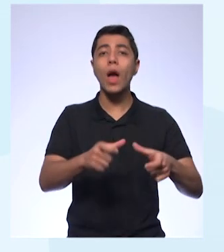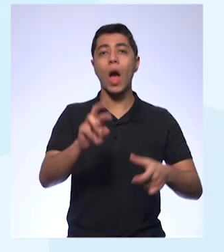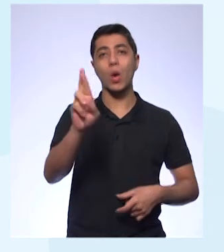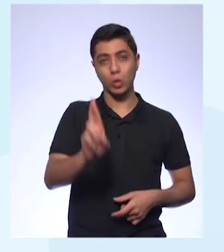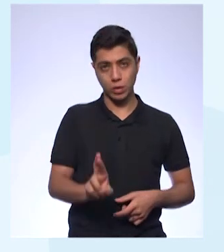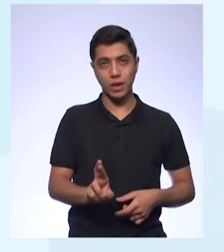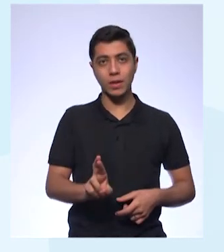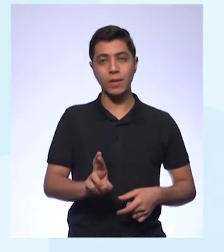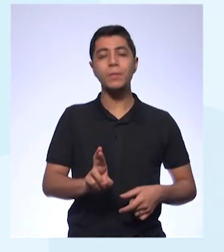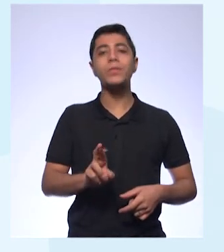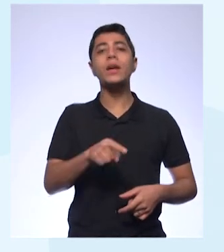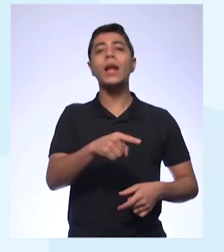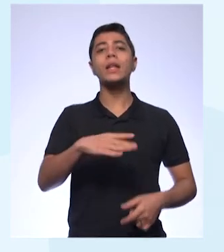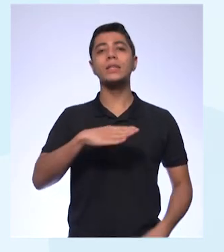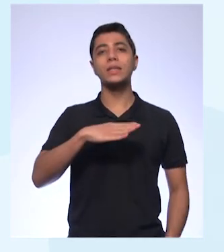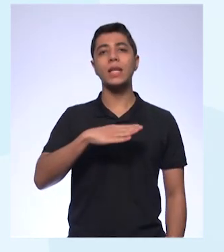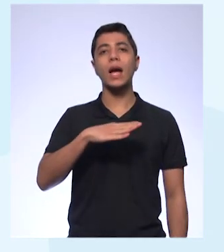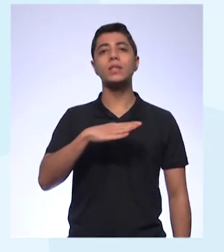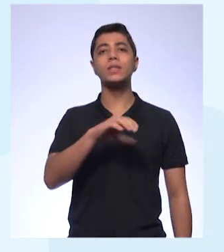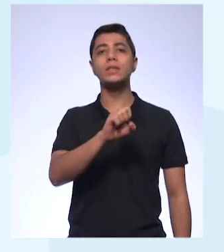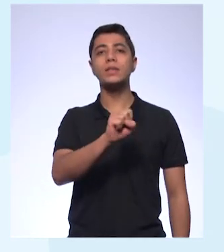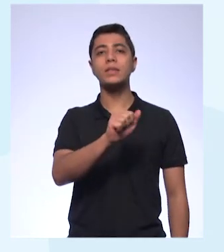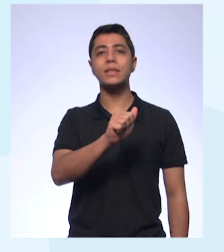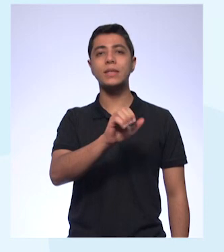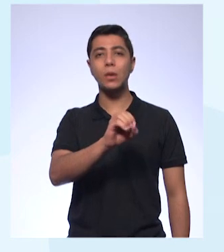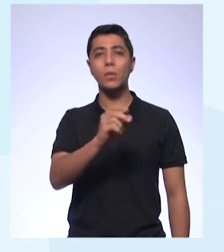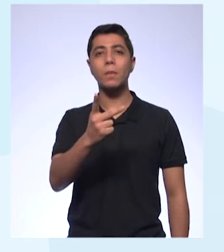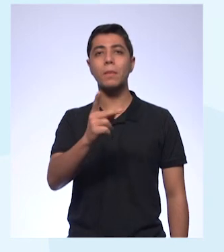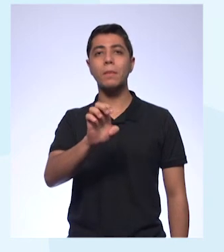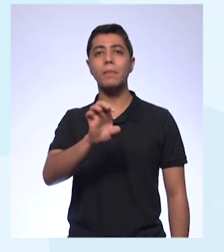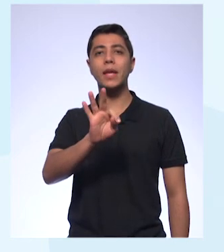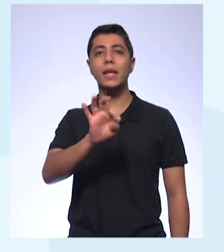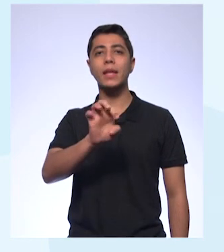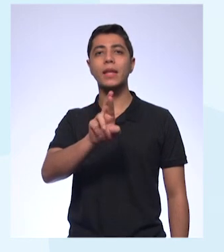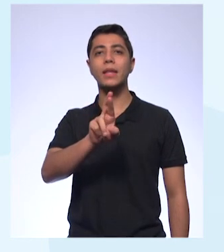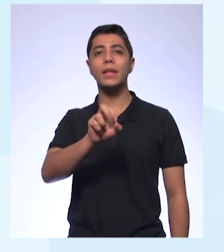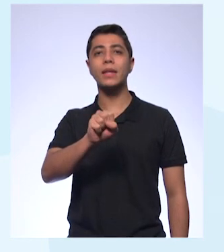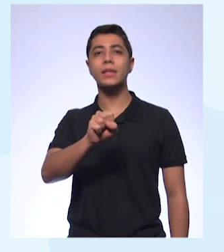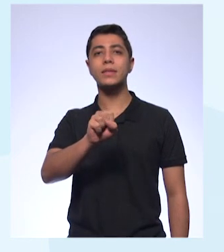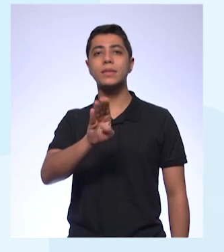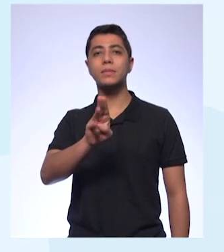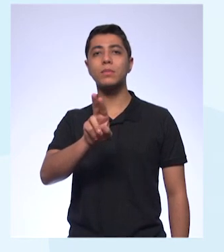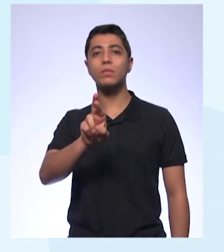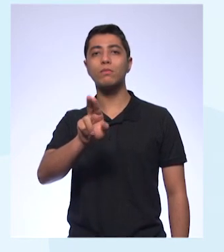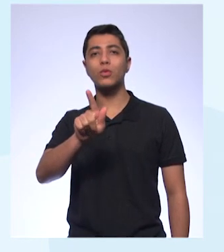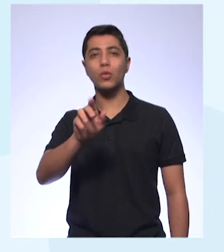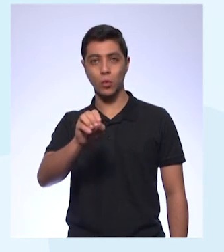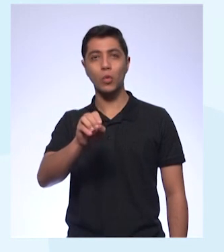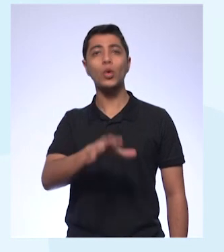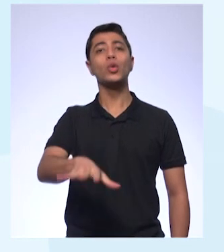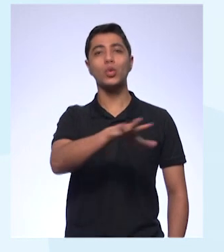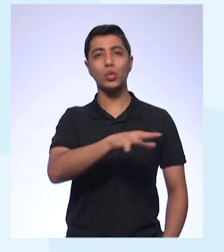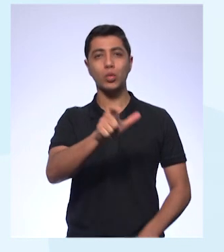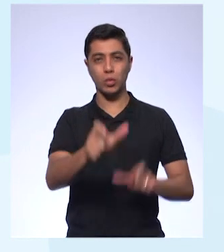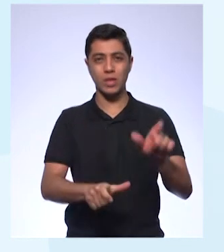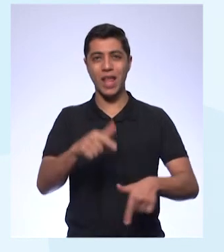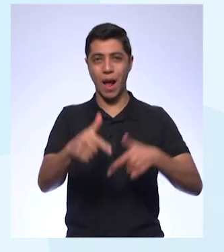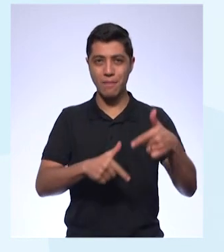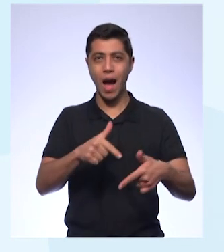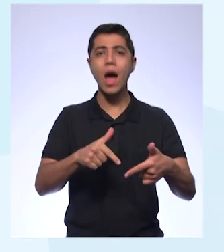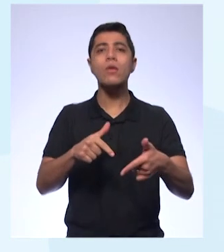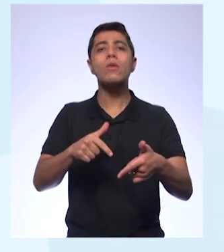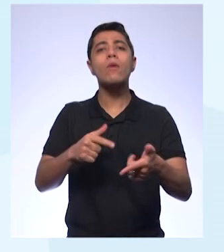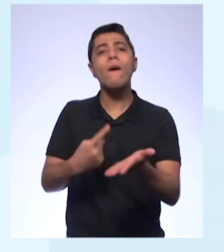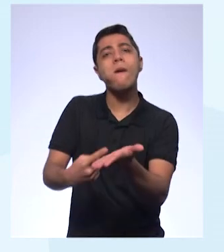um manifesto questionando e reivindicando melhores condições de vida, condições de